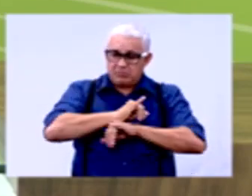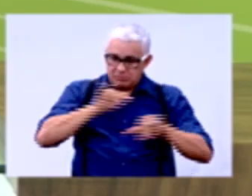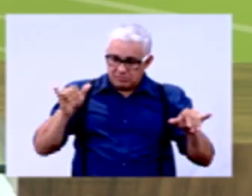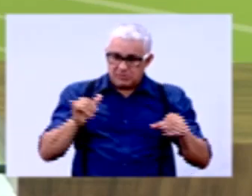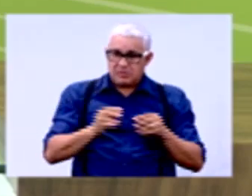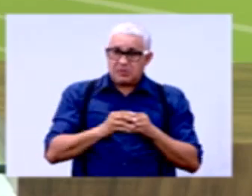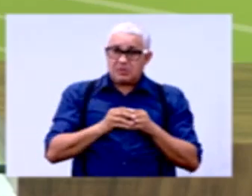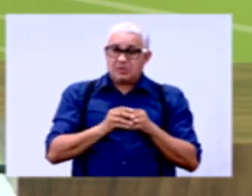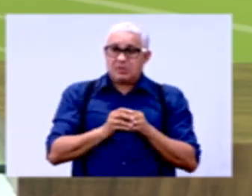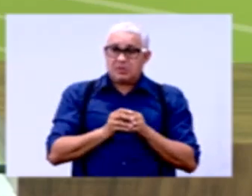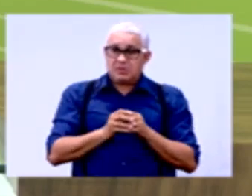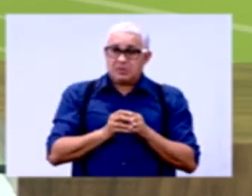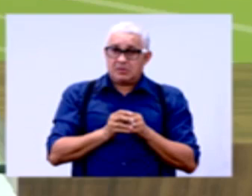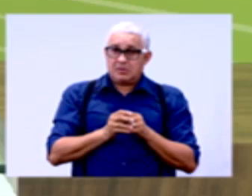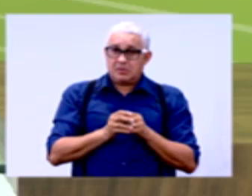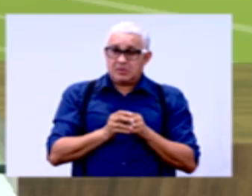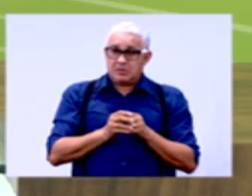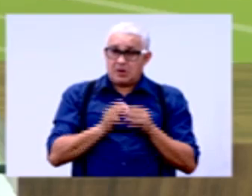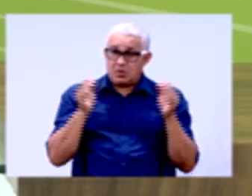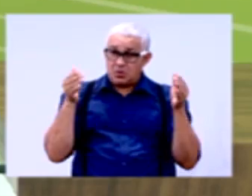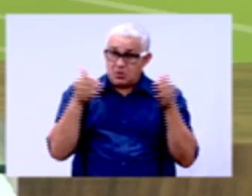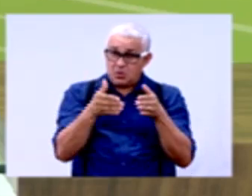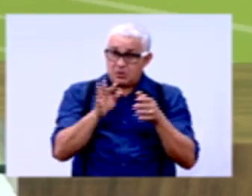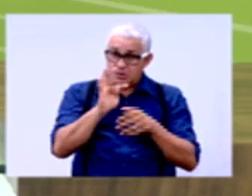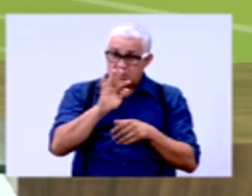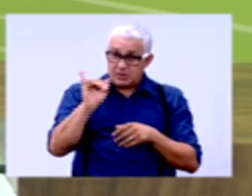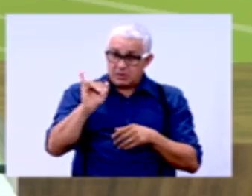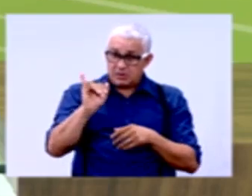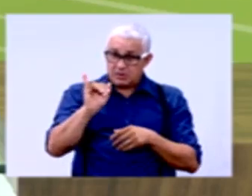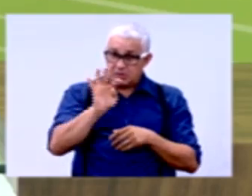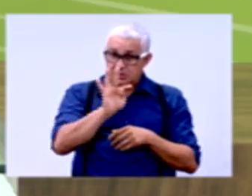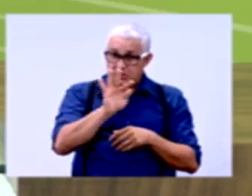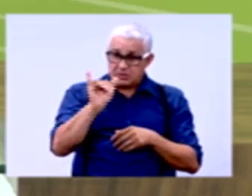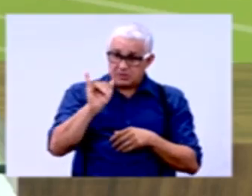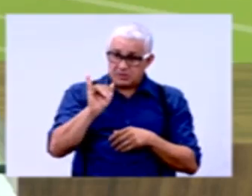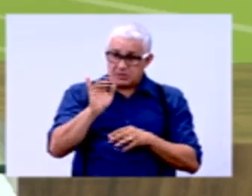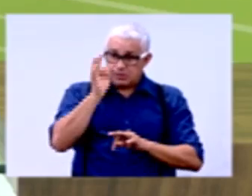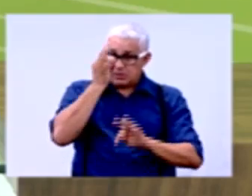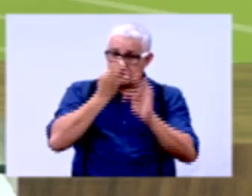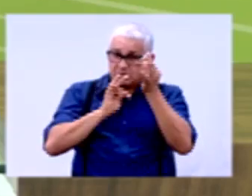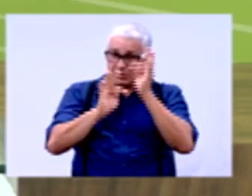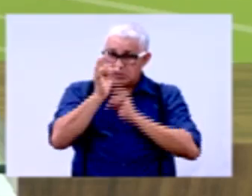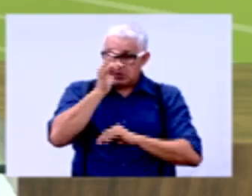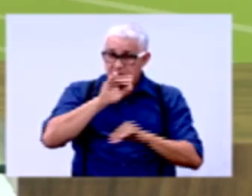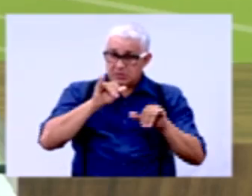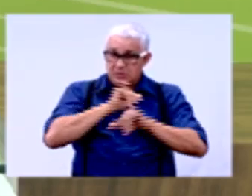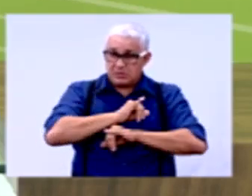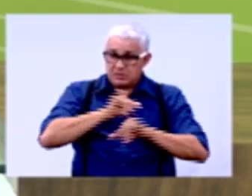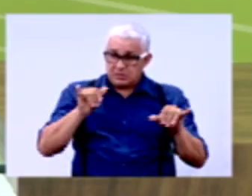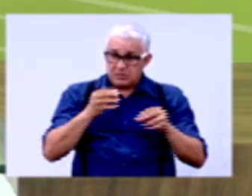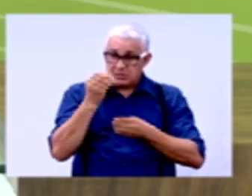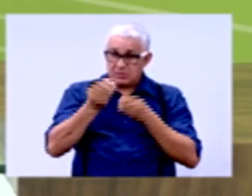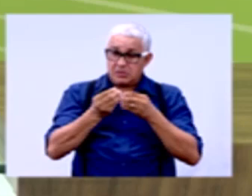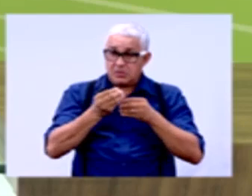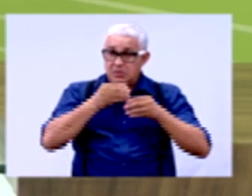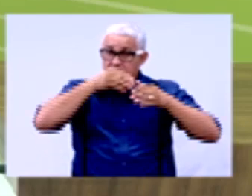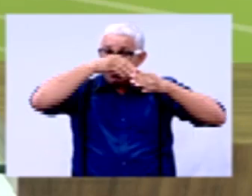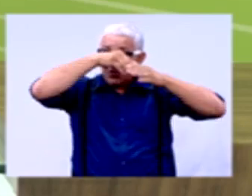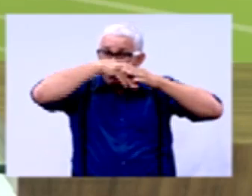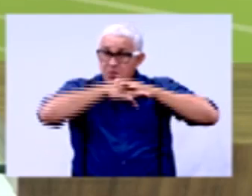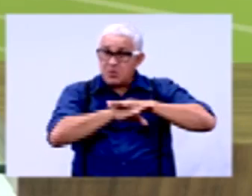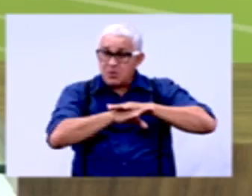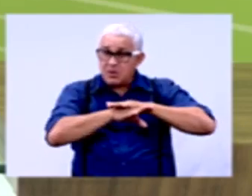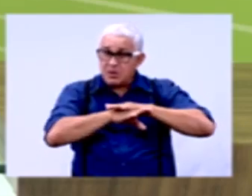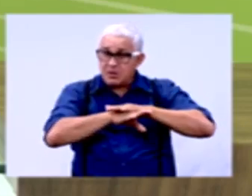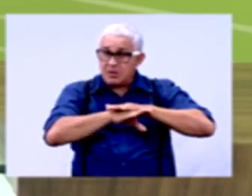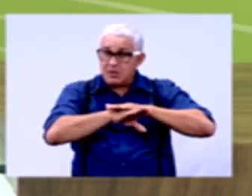voltado à TI, a questão de tecnologia de informação, é como guardar